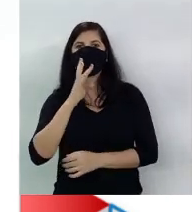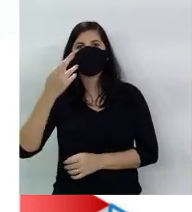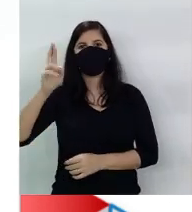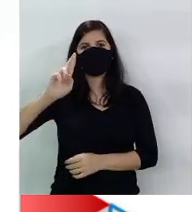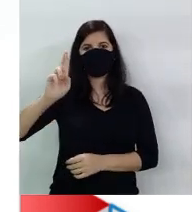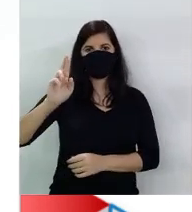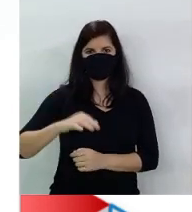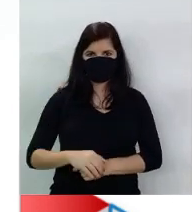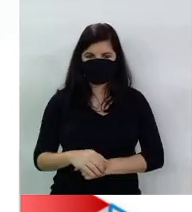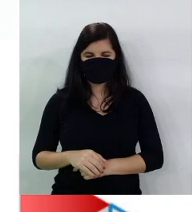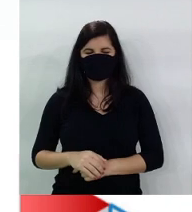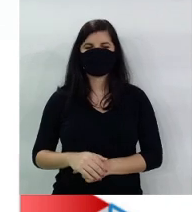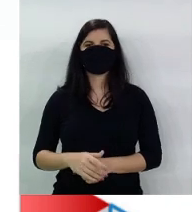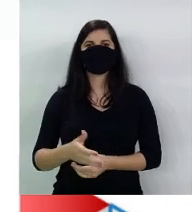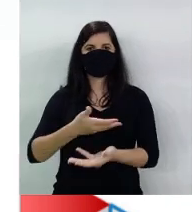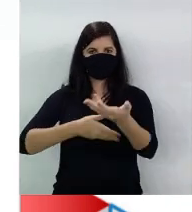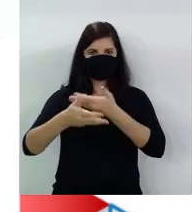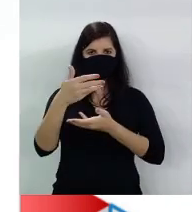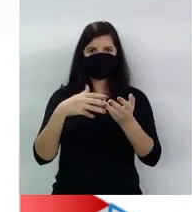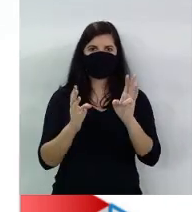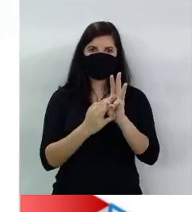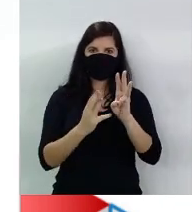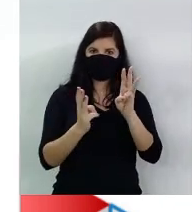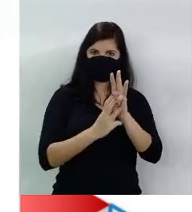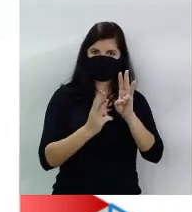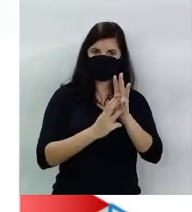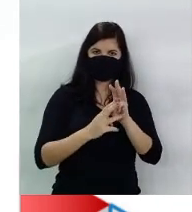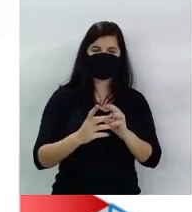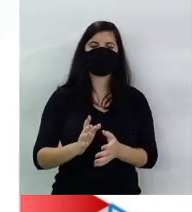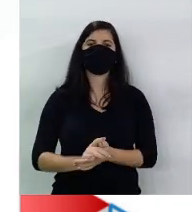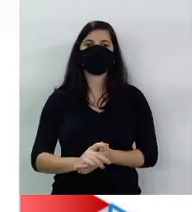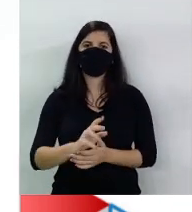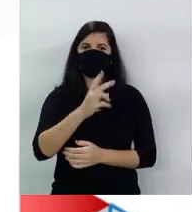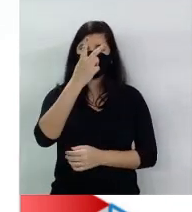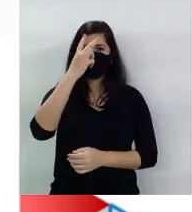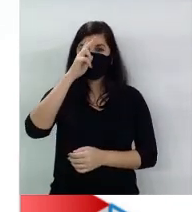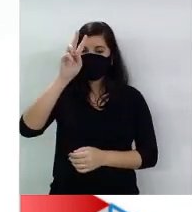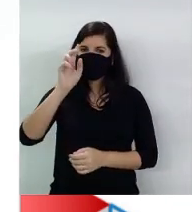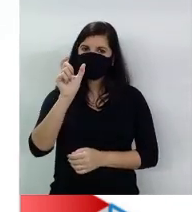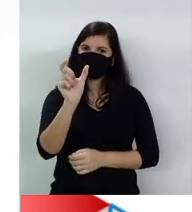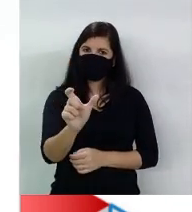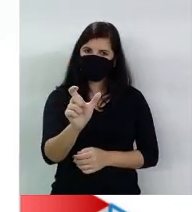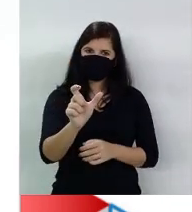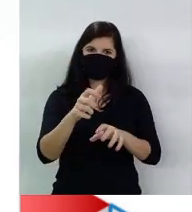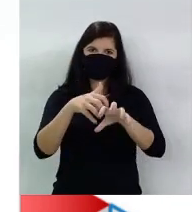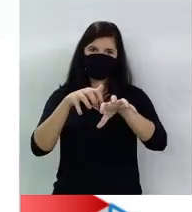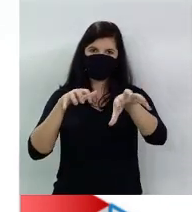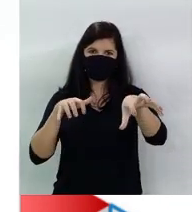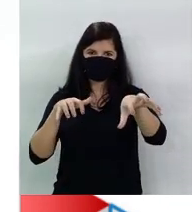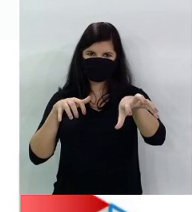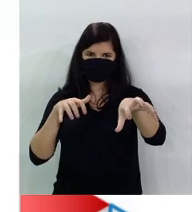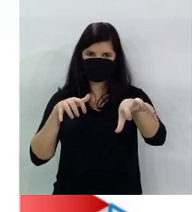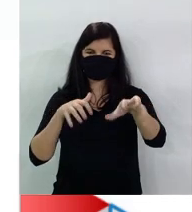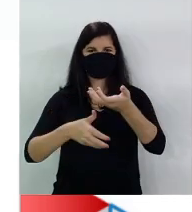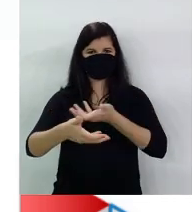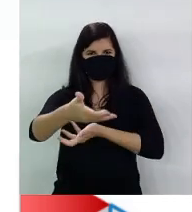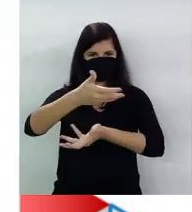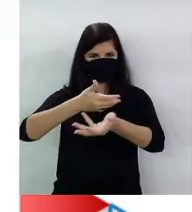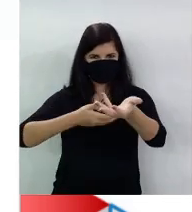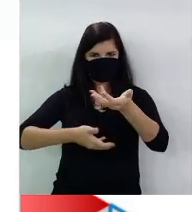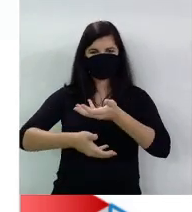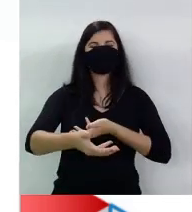religioso em comum com os índios. Lembram daquela palavra que eu falei, híbrida? Olha aí, justamente esse